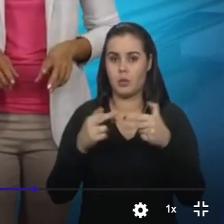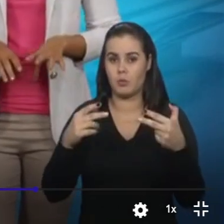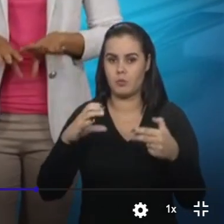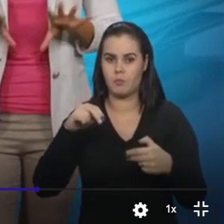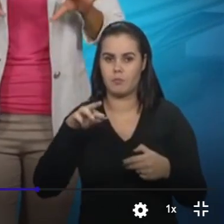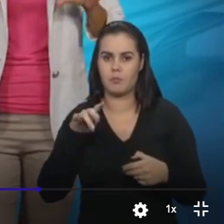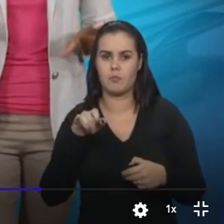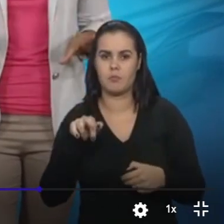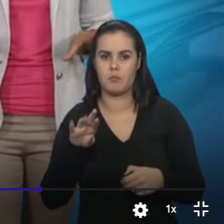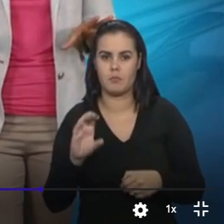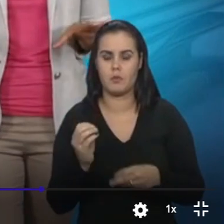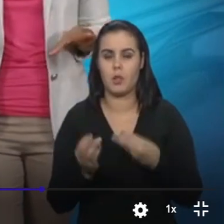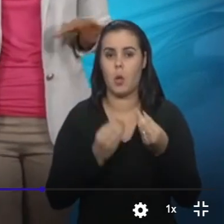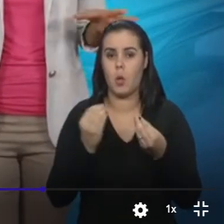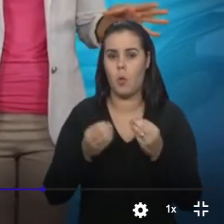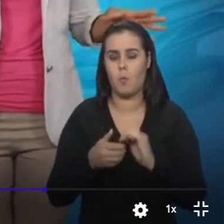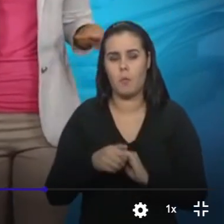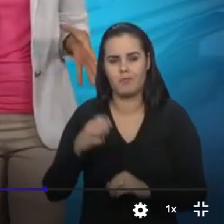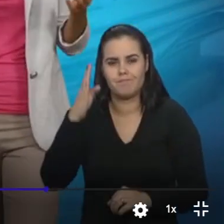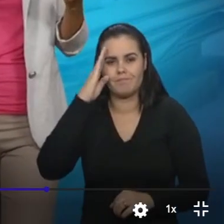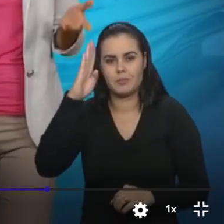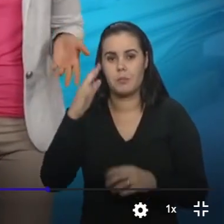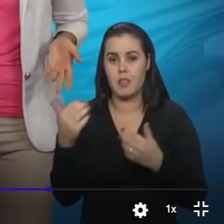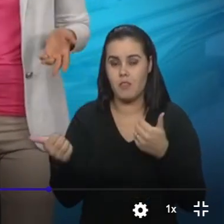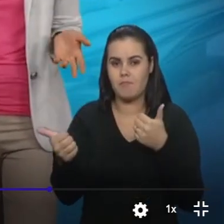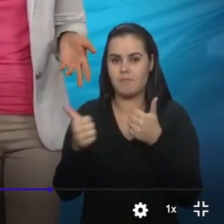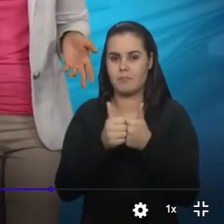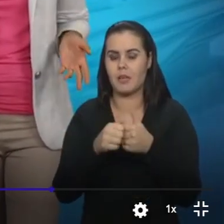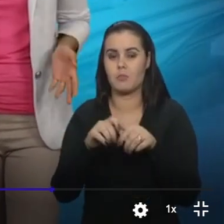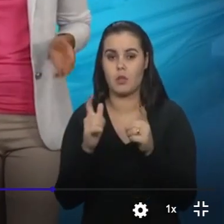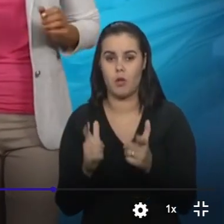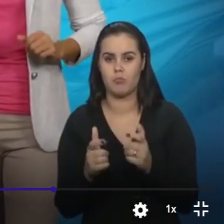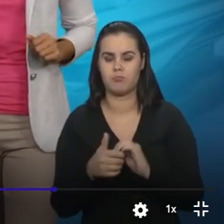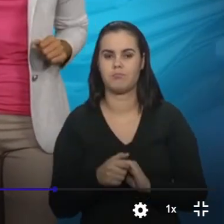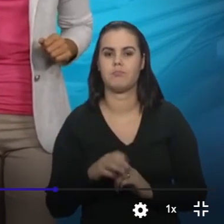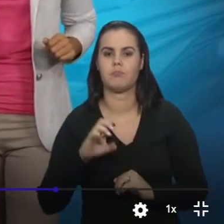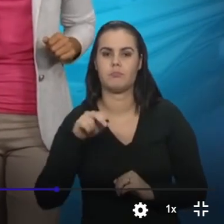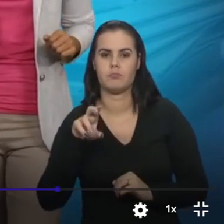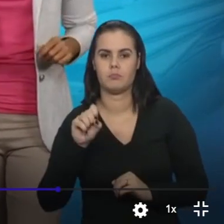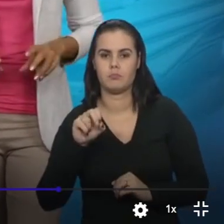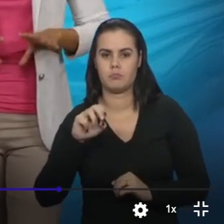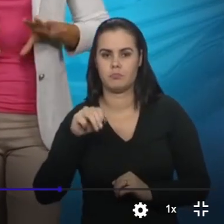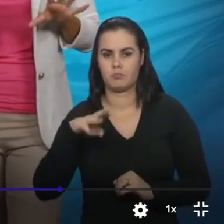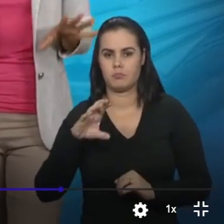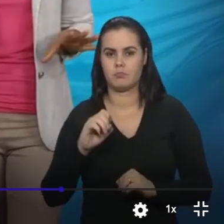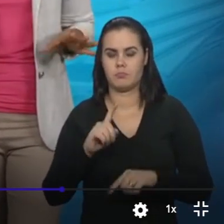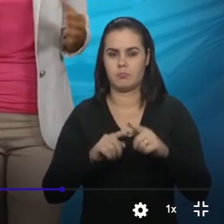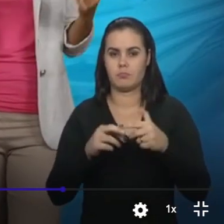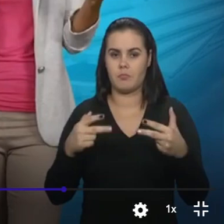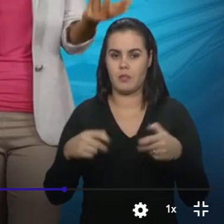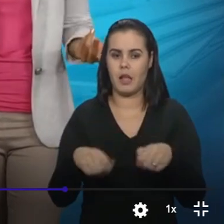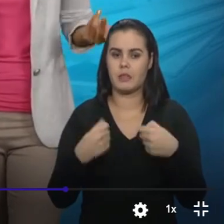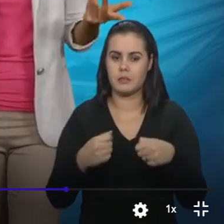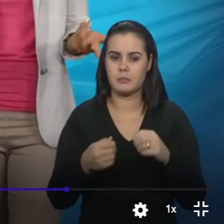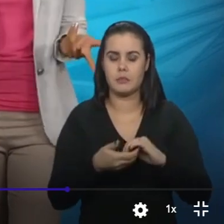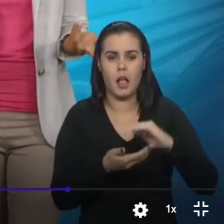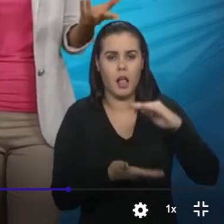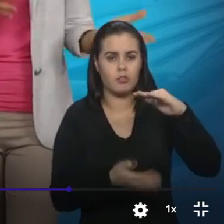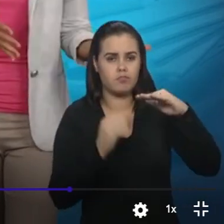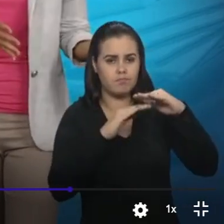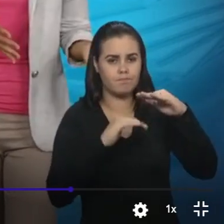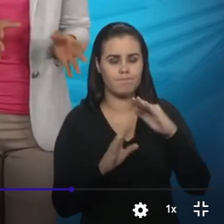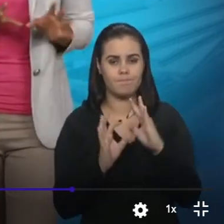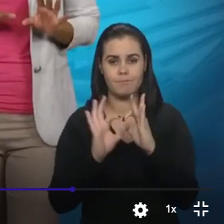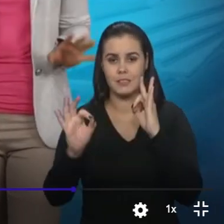canteiro, como estarem preferencialmente próximos ao local de consumo. Os materiais devem ser empilhados a uma distância igual